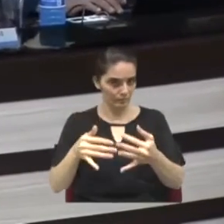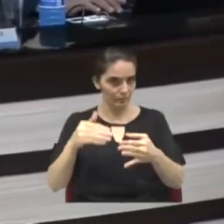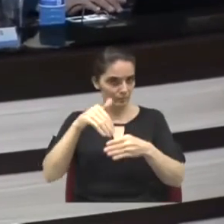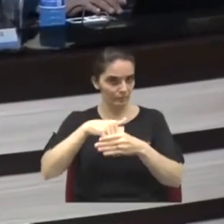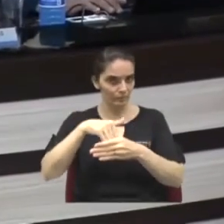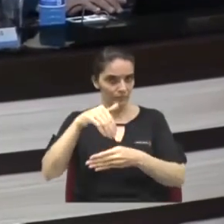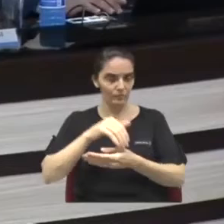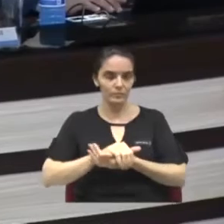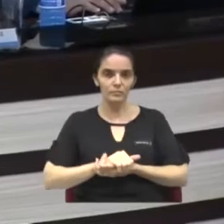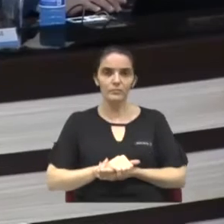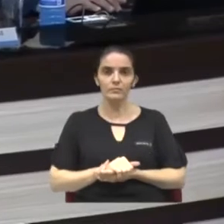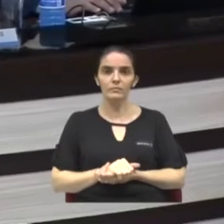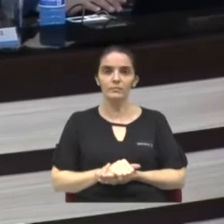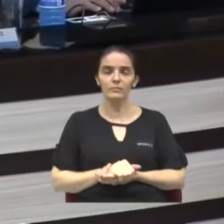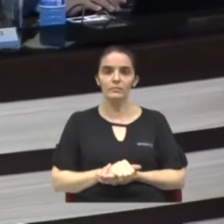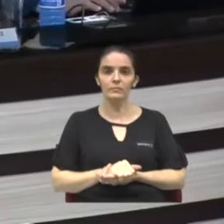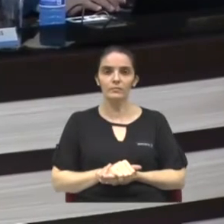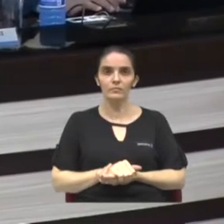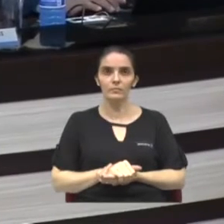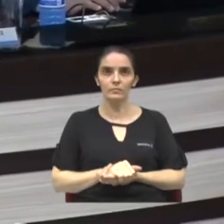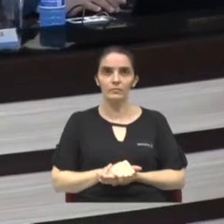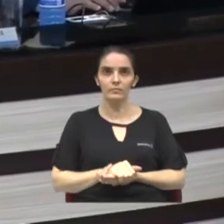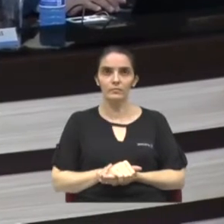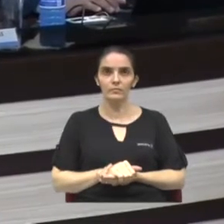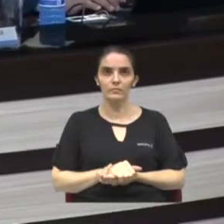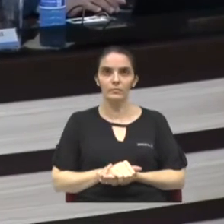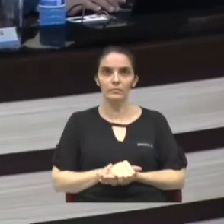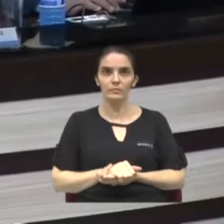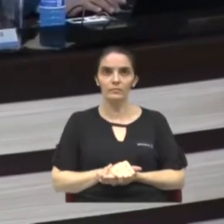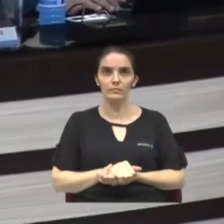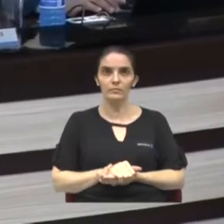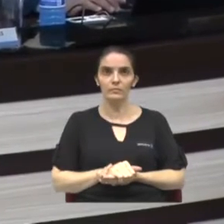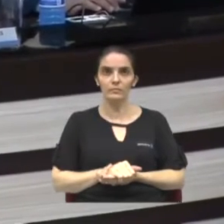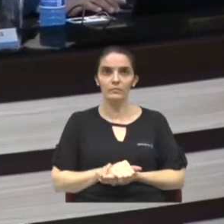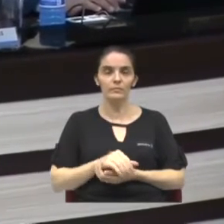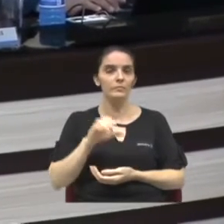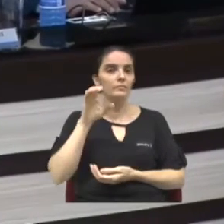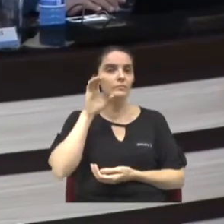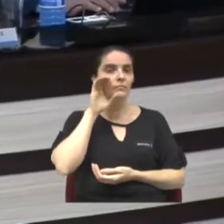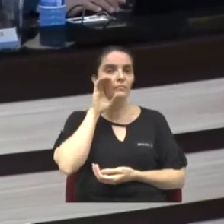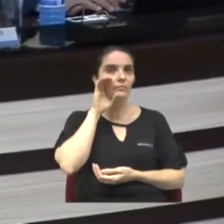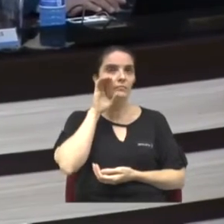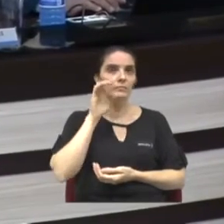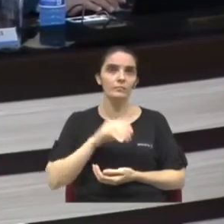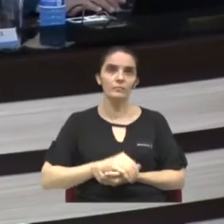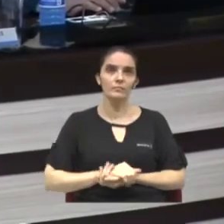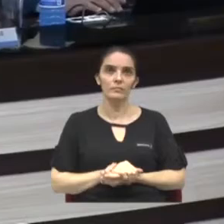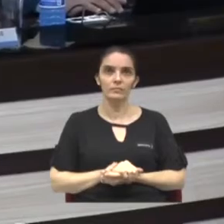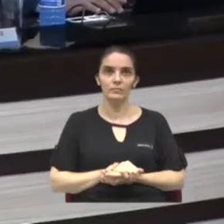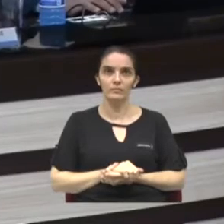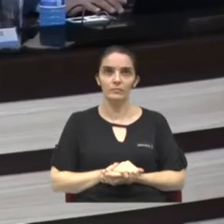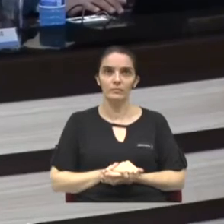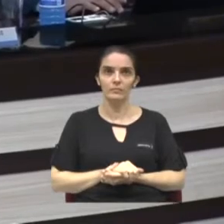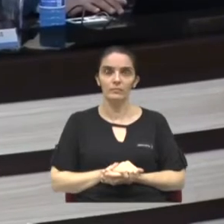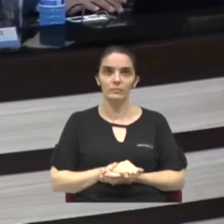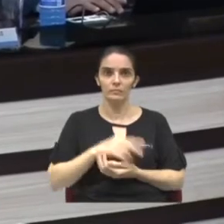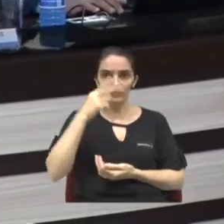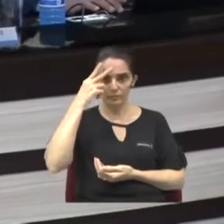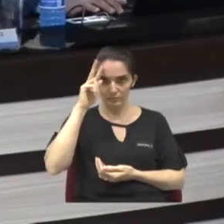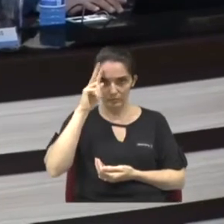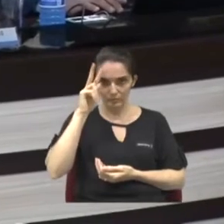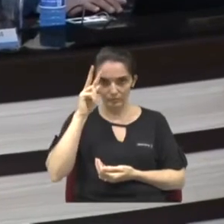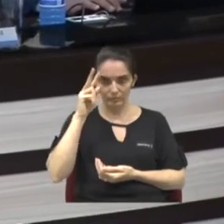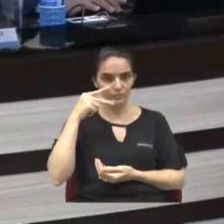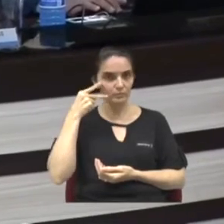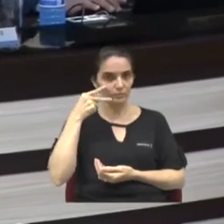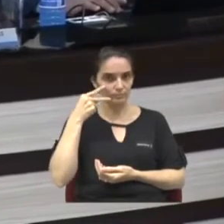justificar o voto? Eu pretendo. Eu gostaria. Para justificar o voto, vereadora Constância Félix. Lembrando, vereadora, a